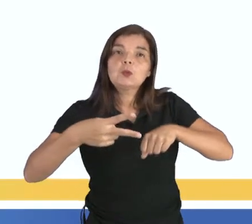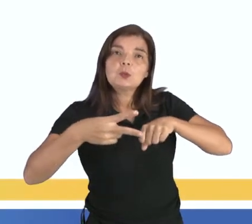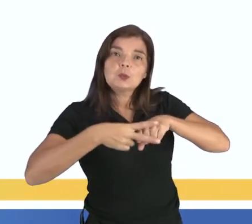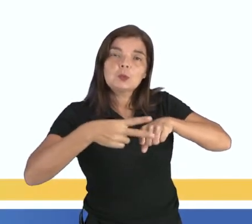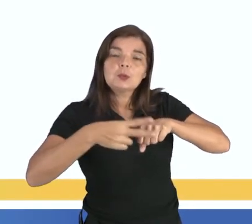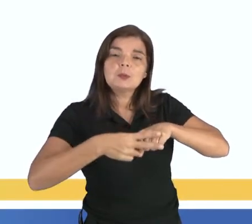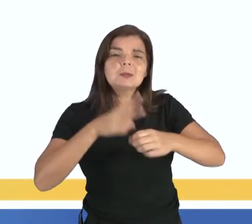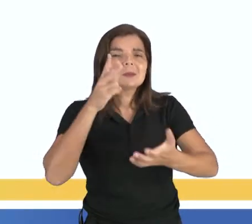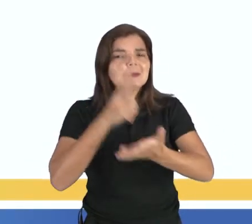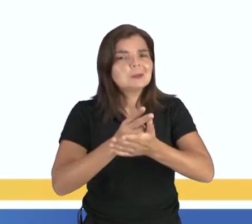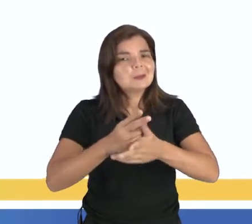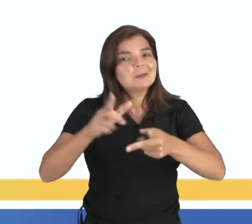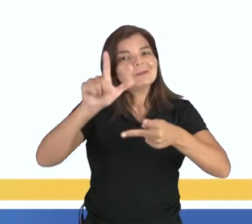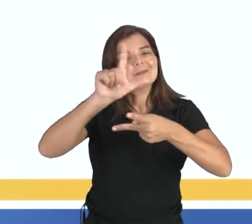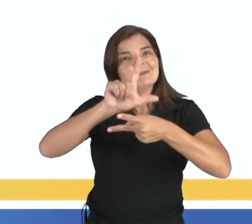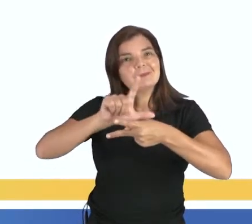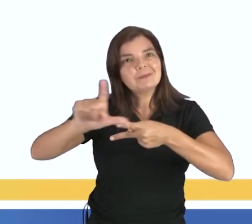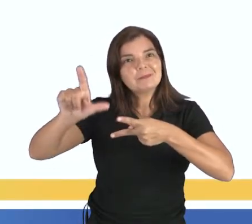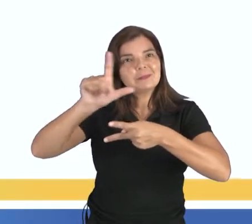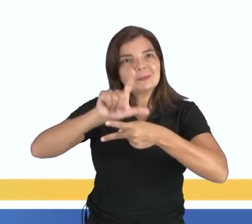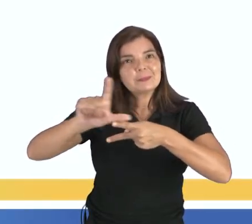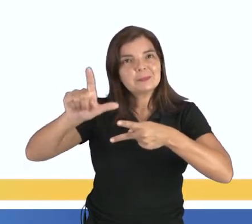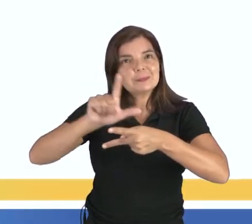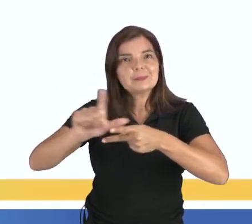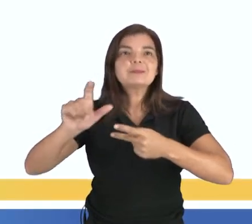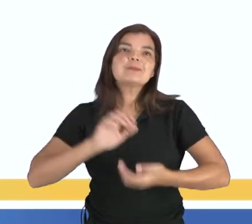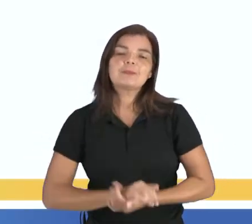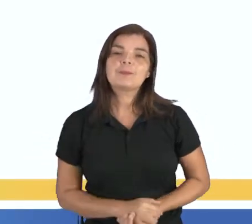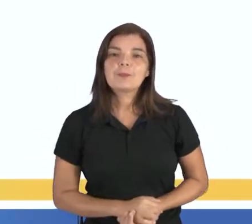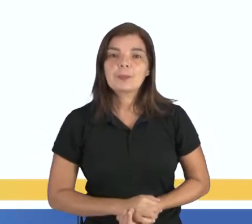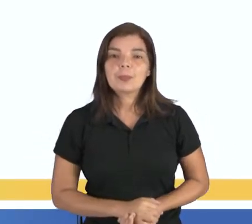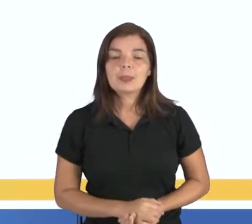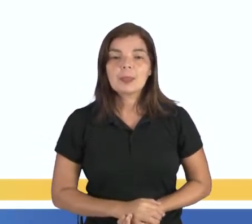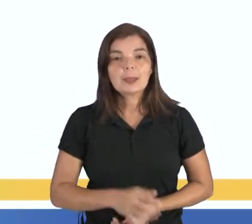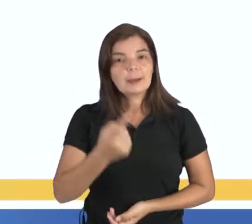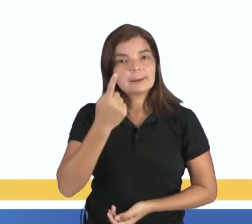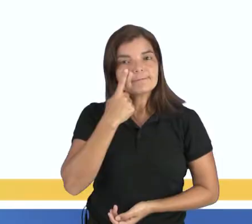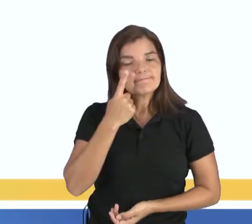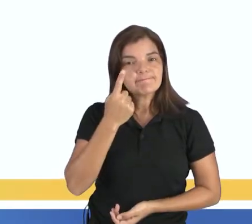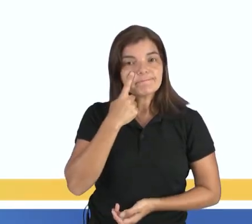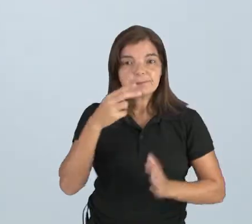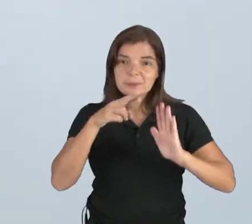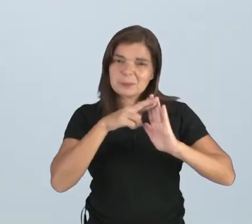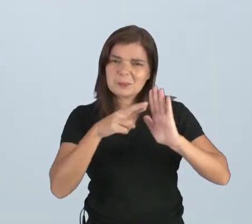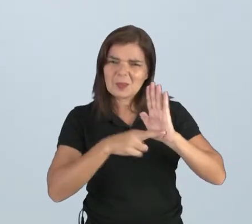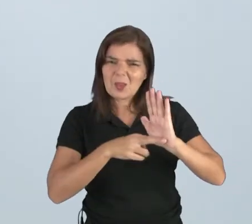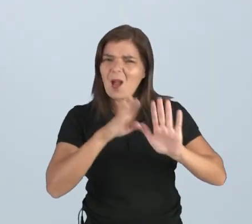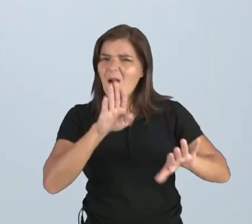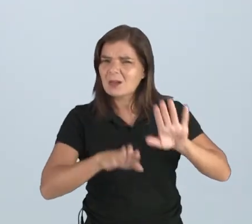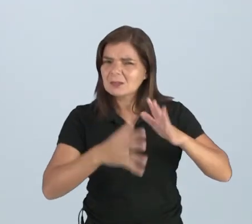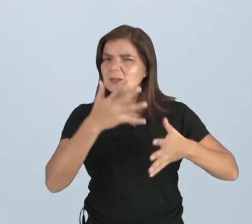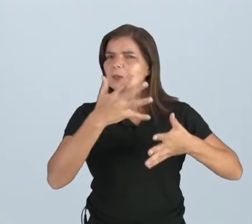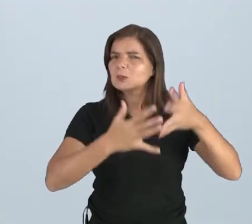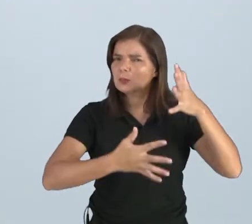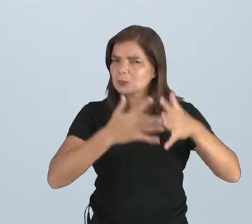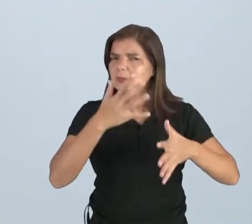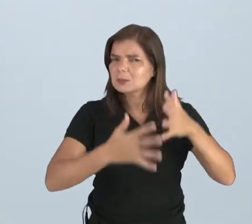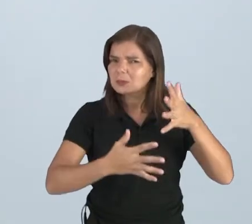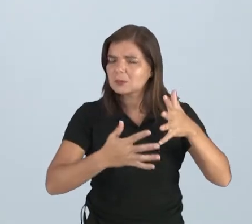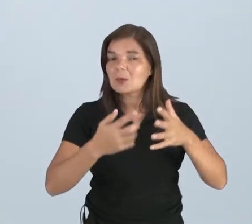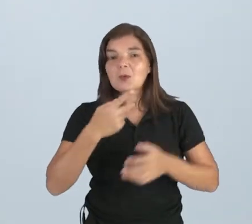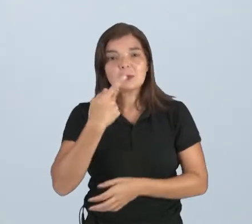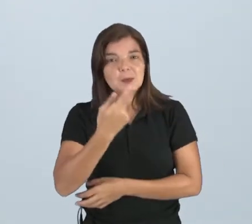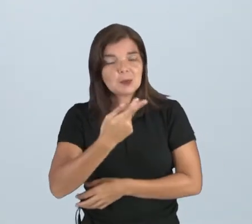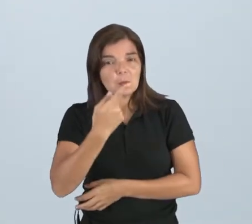reciprocidade, o verbo, porém, vai para o plural. Observaram que as regras às vezes confundem a gente quando nós vamos